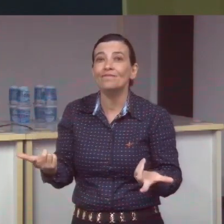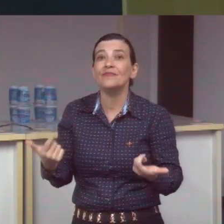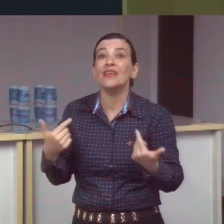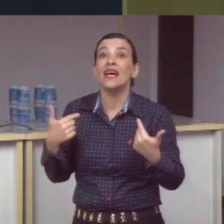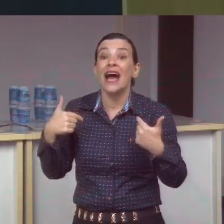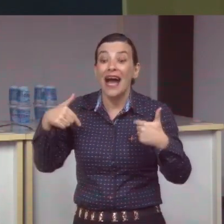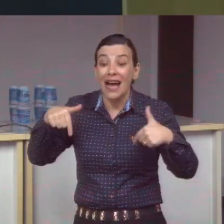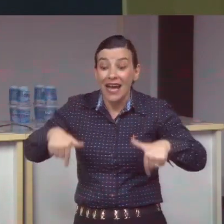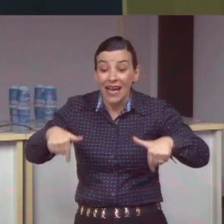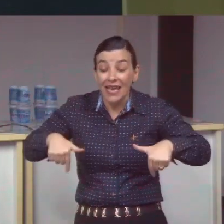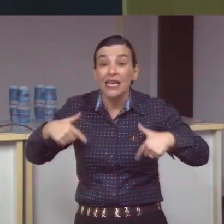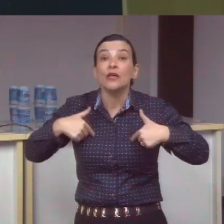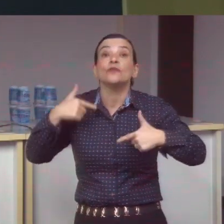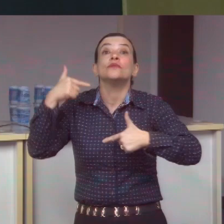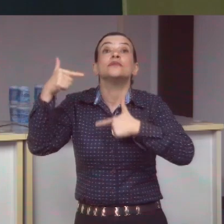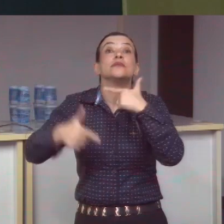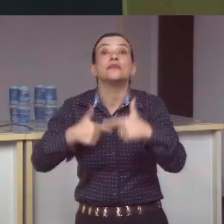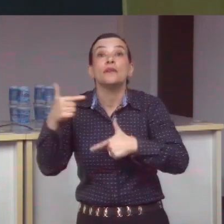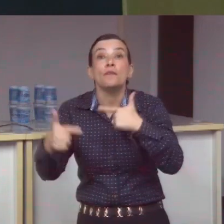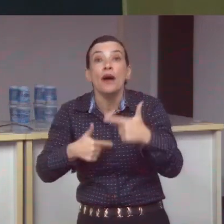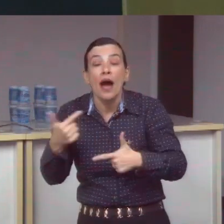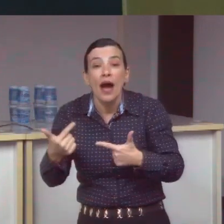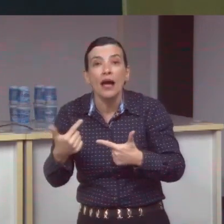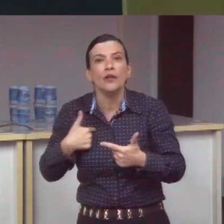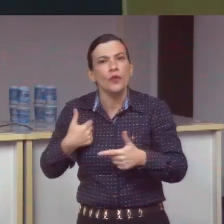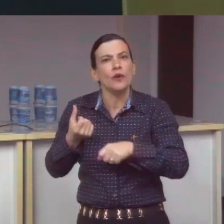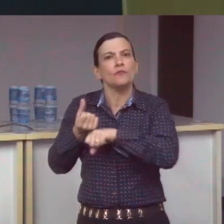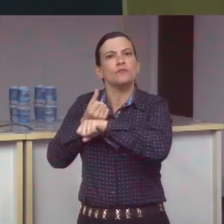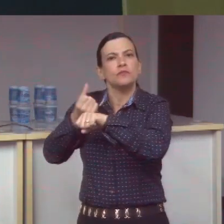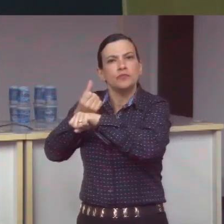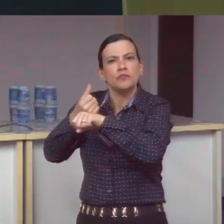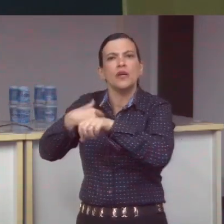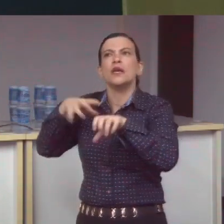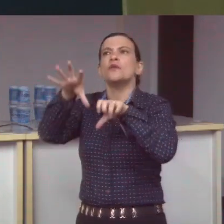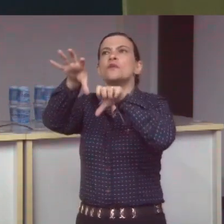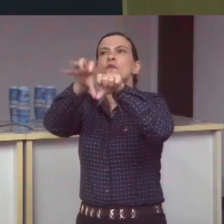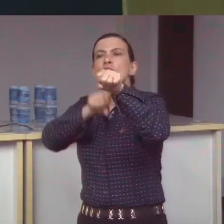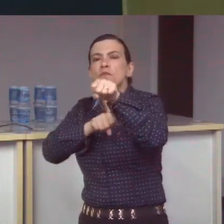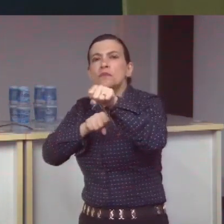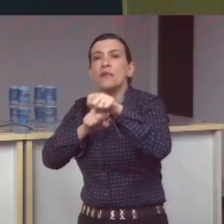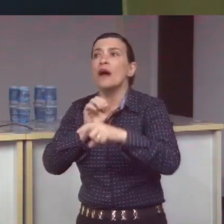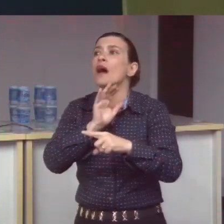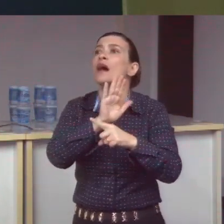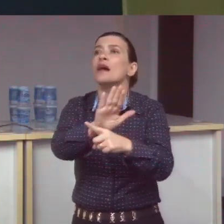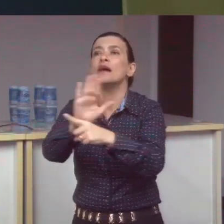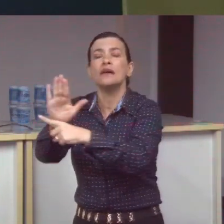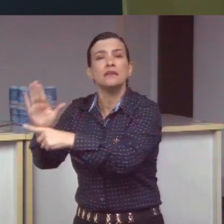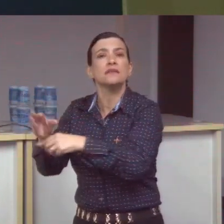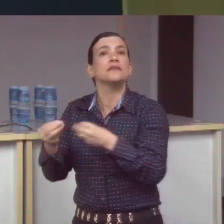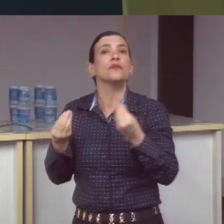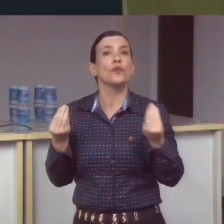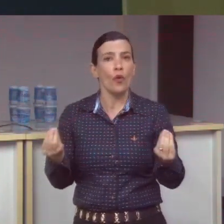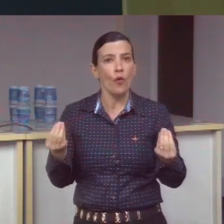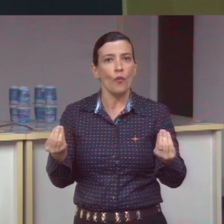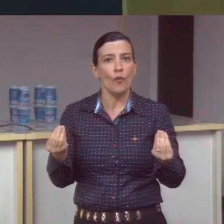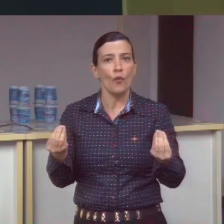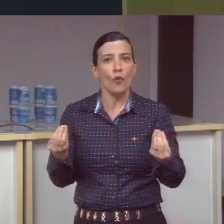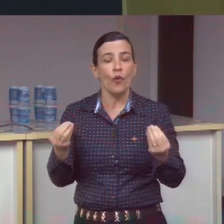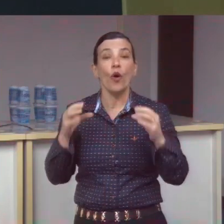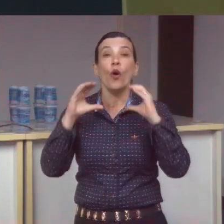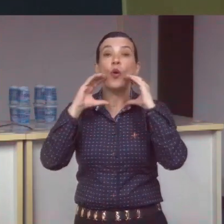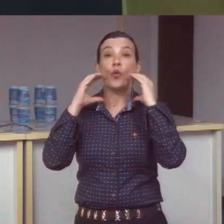servimos nesta hora. Né? Nos incomoda muito, eu digo nos, digo pelo Conselho Federal,